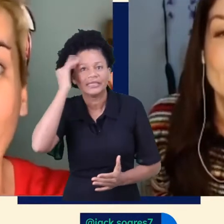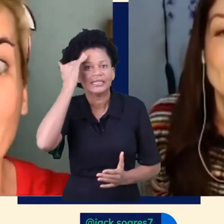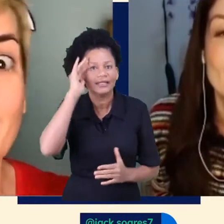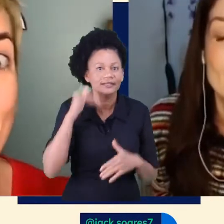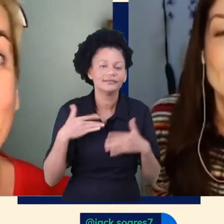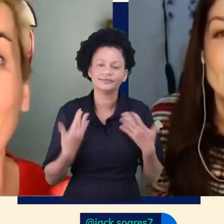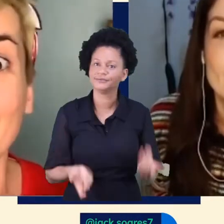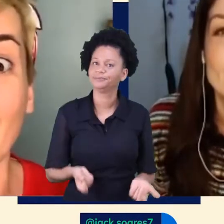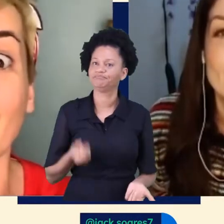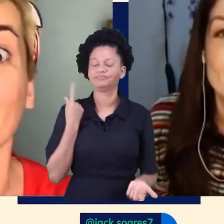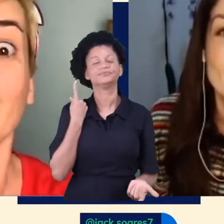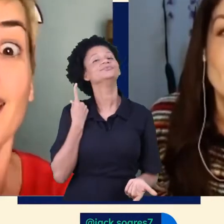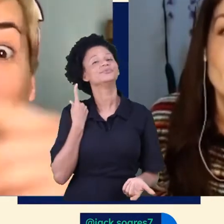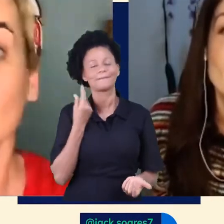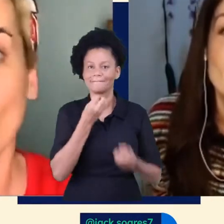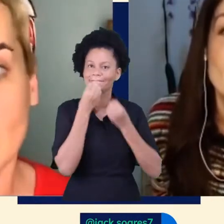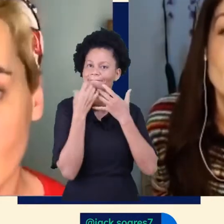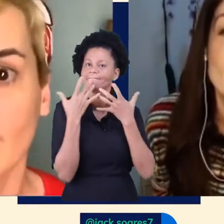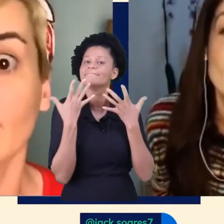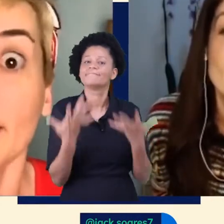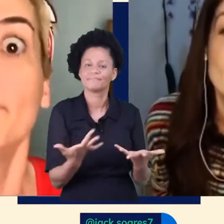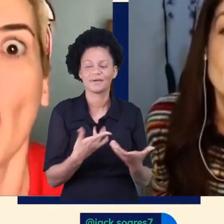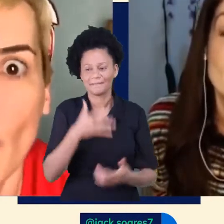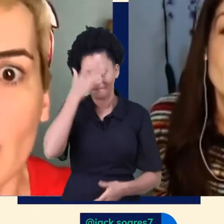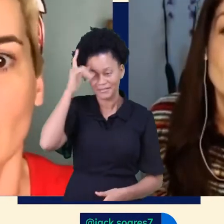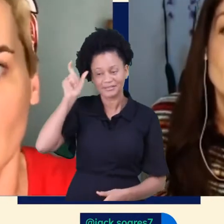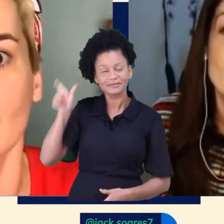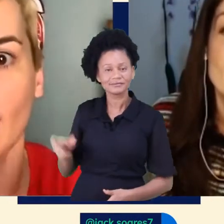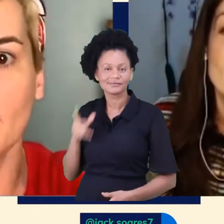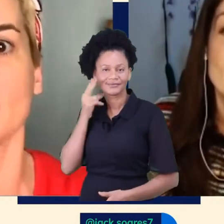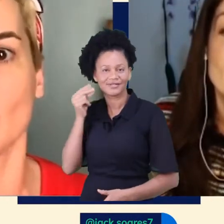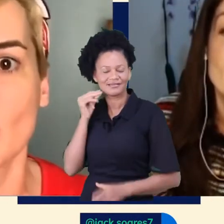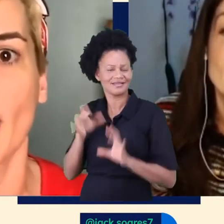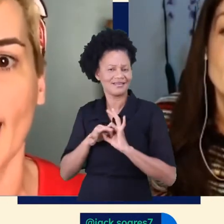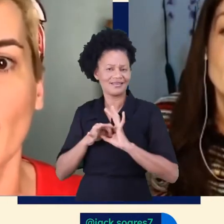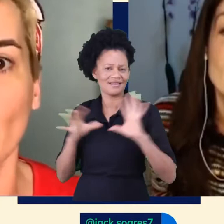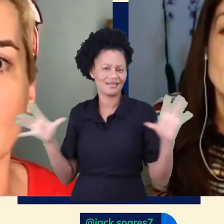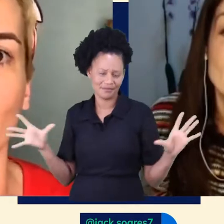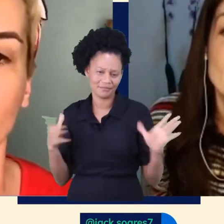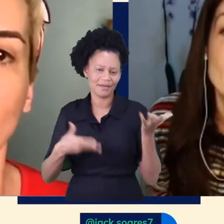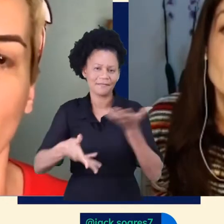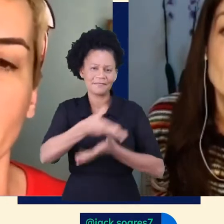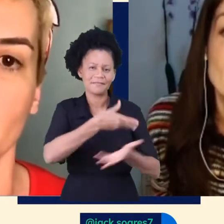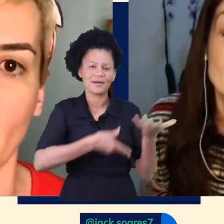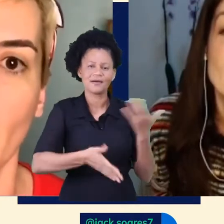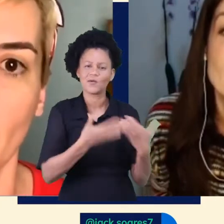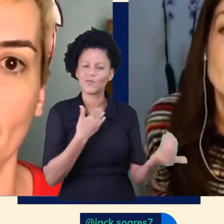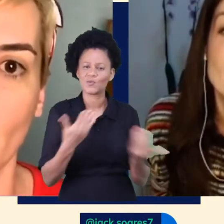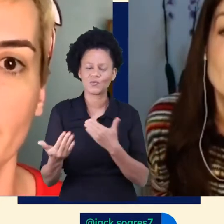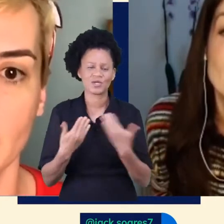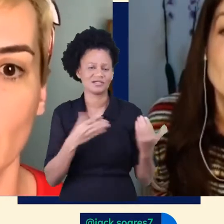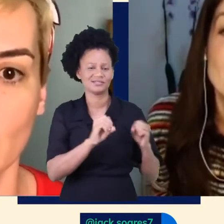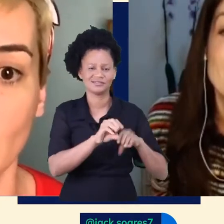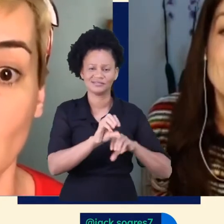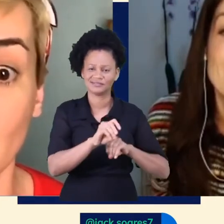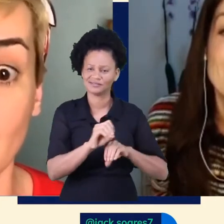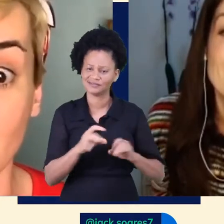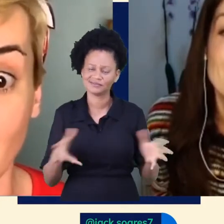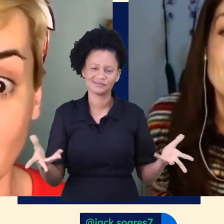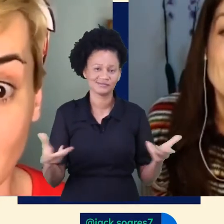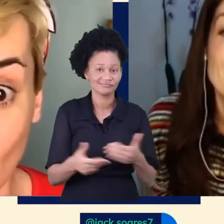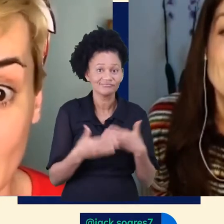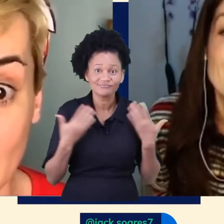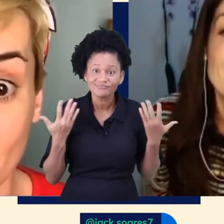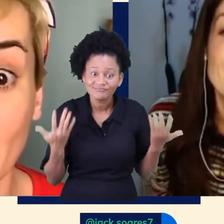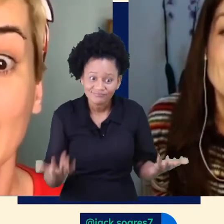conceitos. E fui estudar e fui entender. E, nossa, que bom que tem pessoas como a Carol que estão aí disponíveis para conversar com a gente